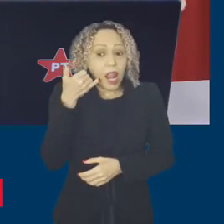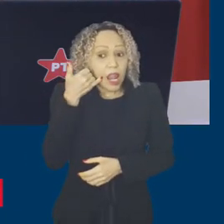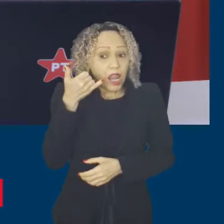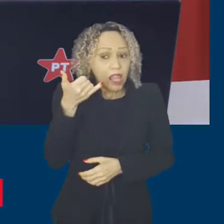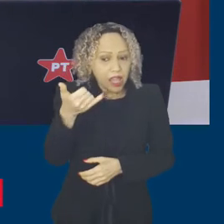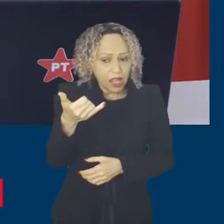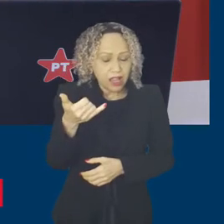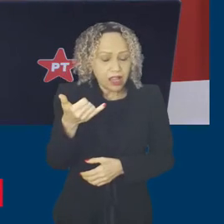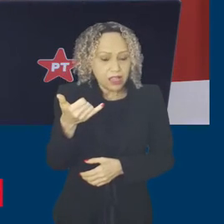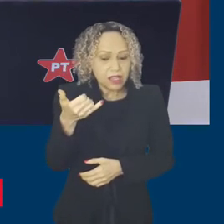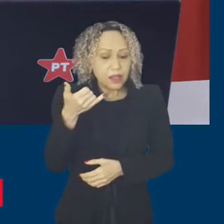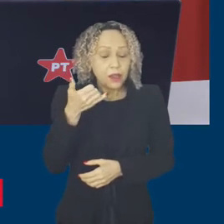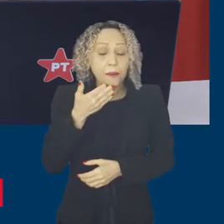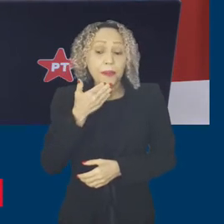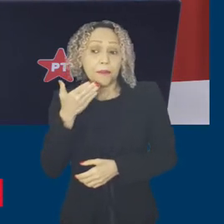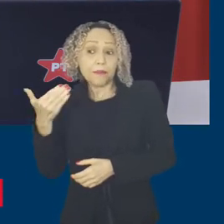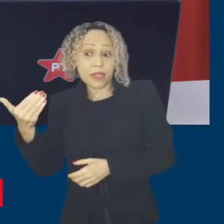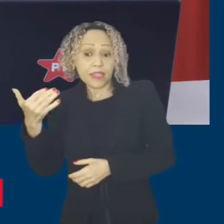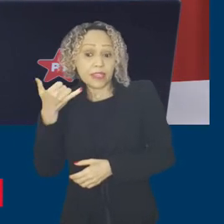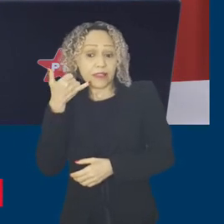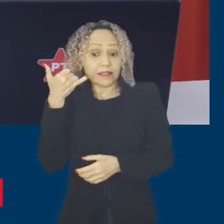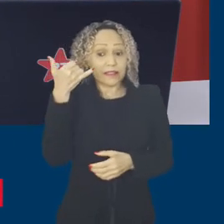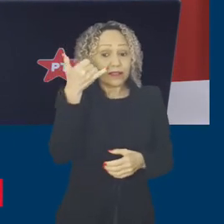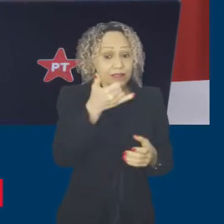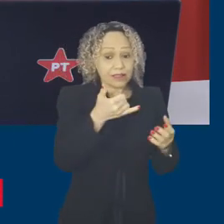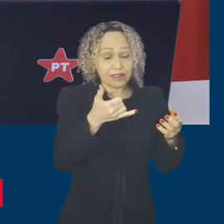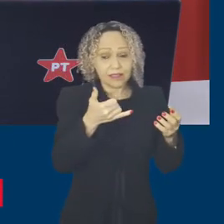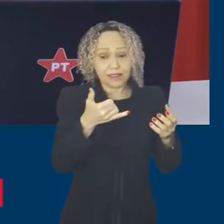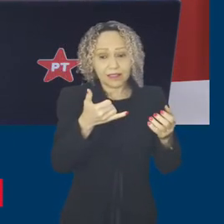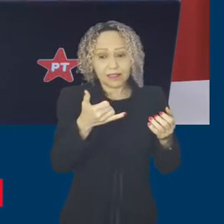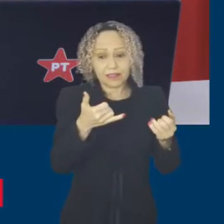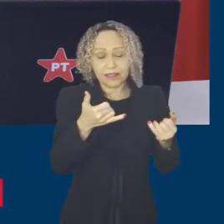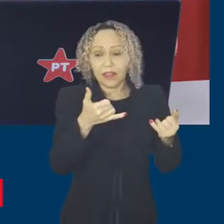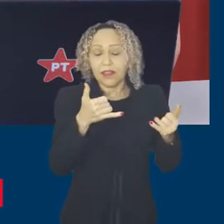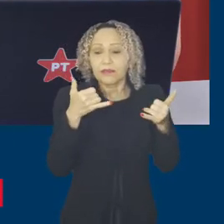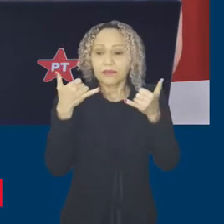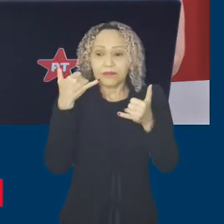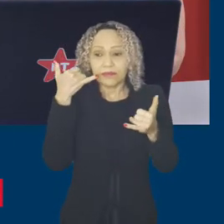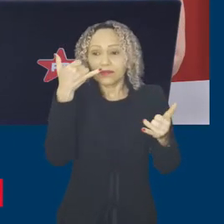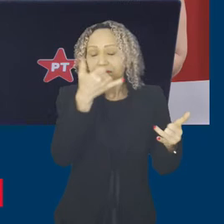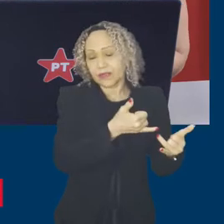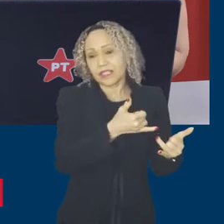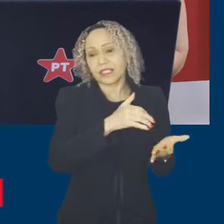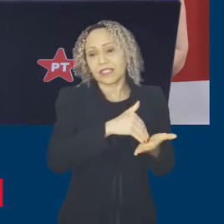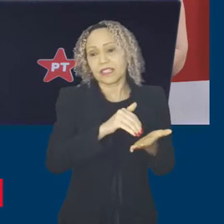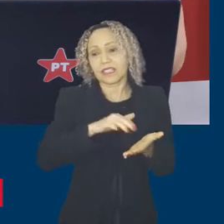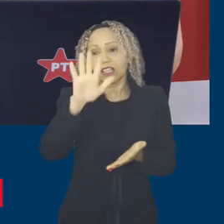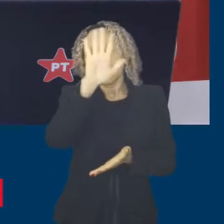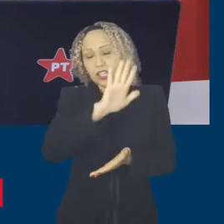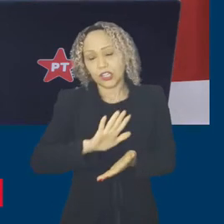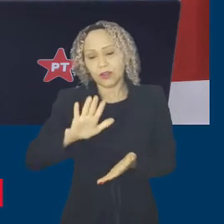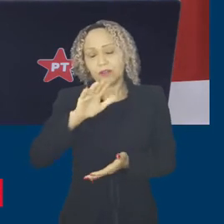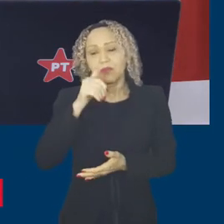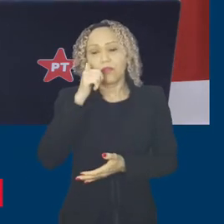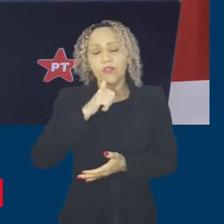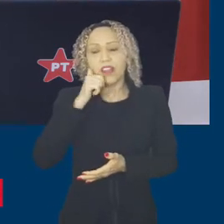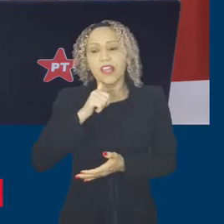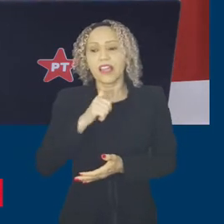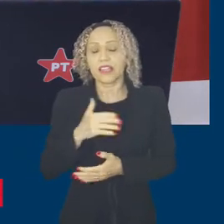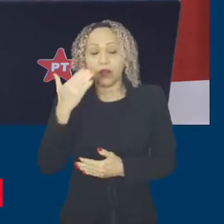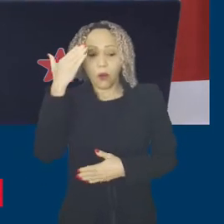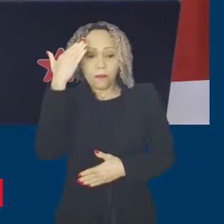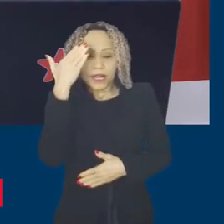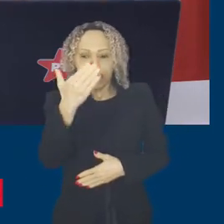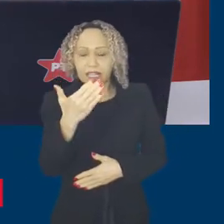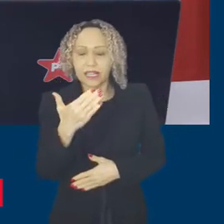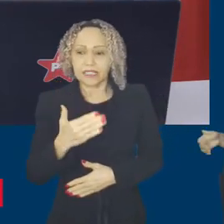Mulheres e, né, afinar esse contato aí com a Secretaria. Anne, muito obrigada por estar aqui com a gente, muito legal, depois eu quero obrigada, que você